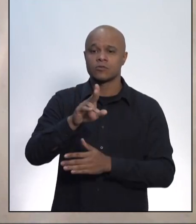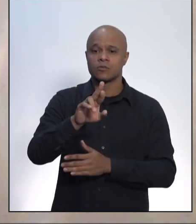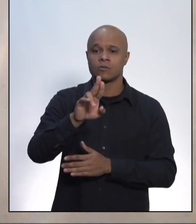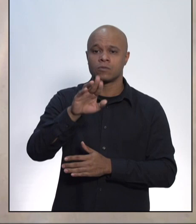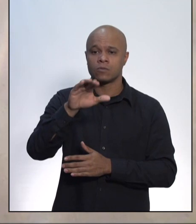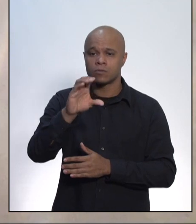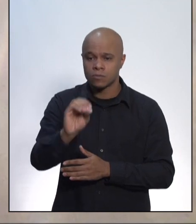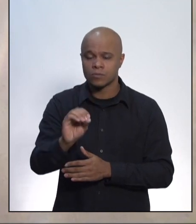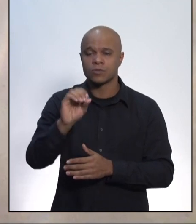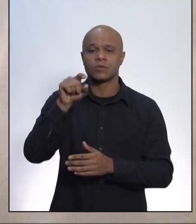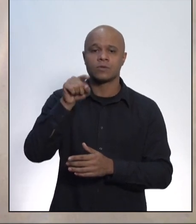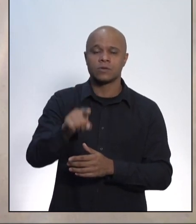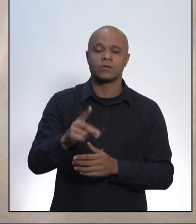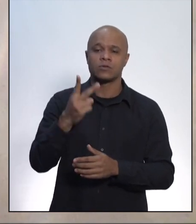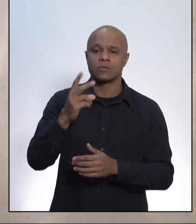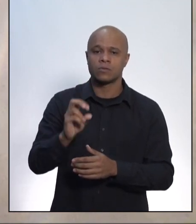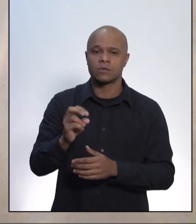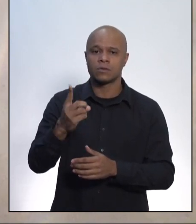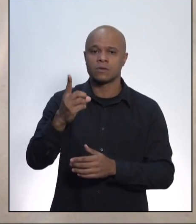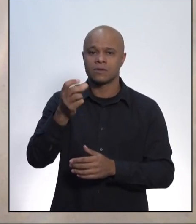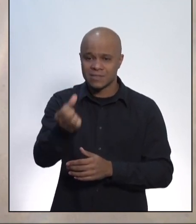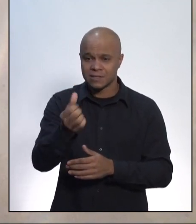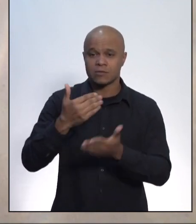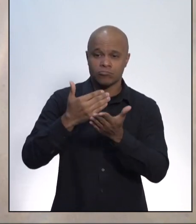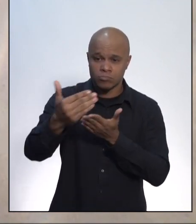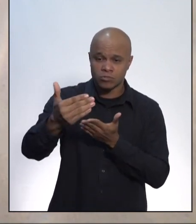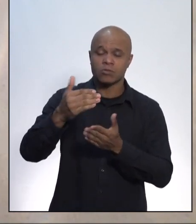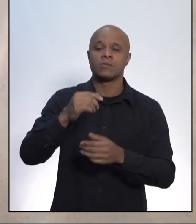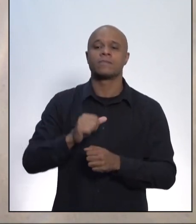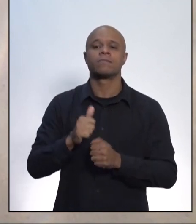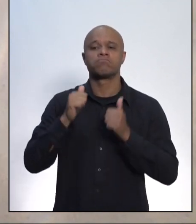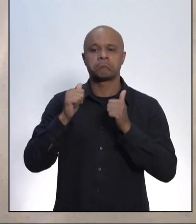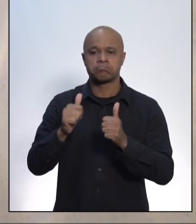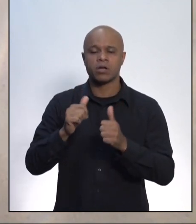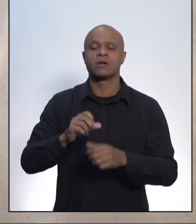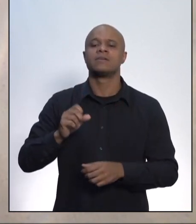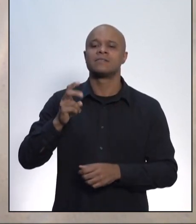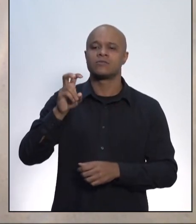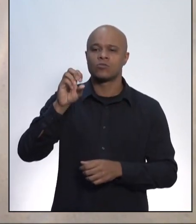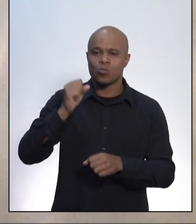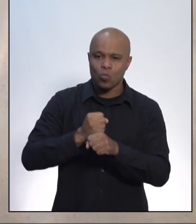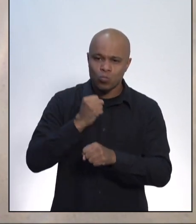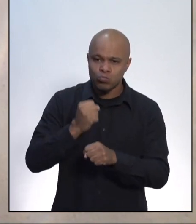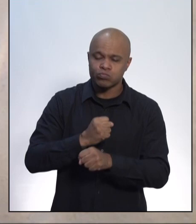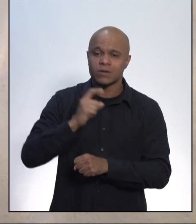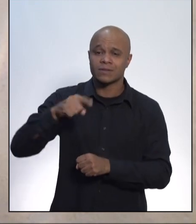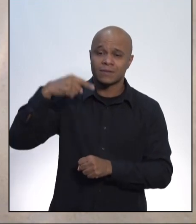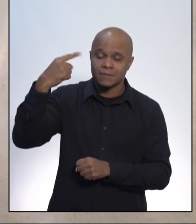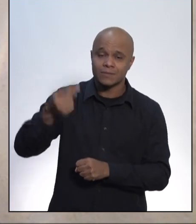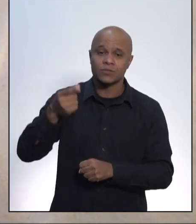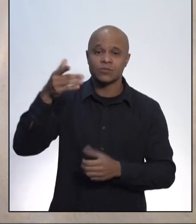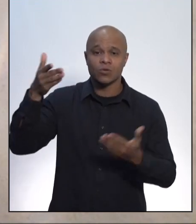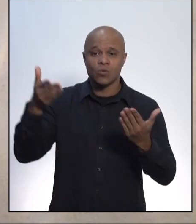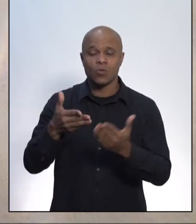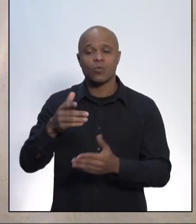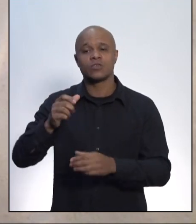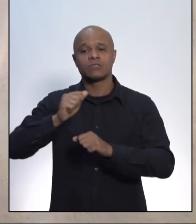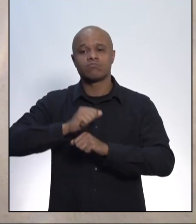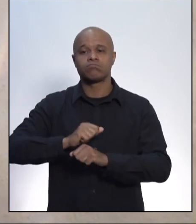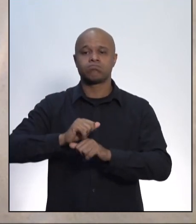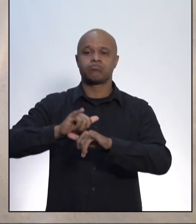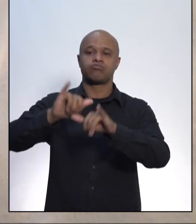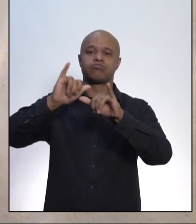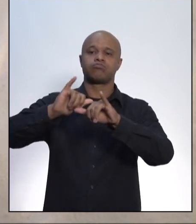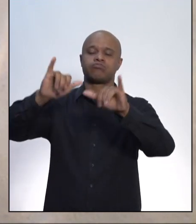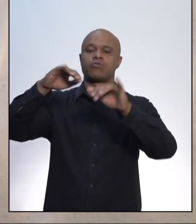o trabalho, né, 2015 e 2016, e, ou seja, 5 anos depois, é uma plataforma que explodiu aí